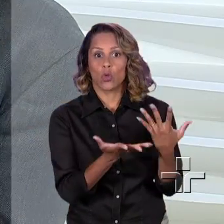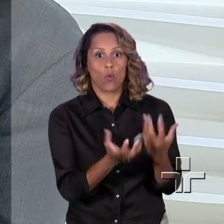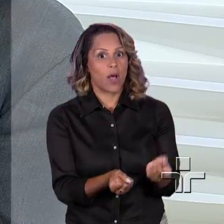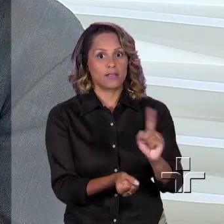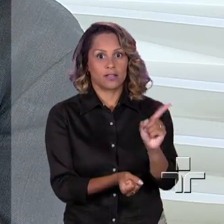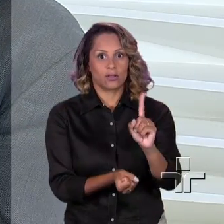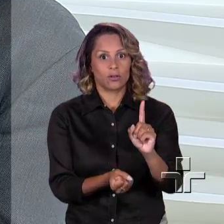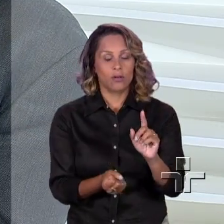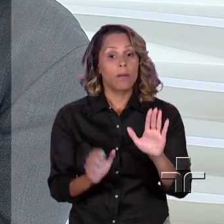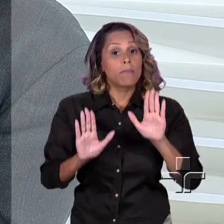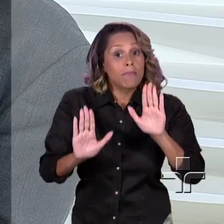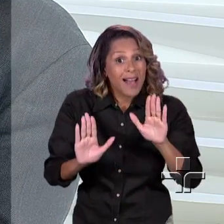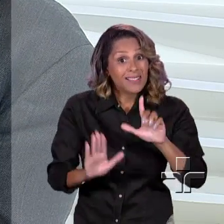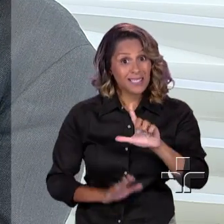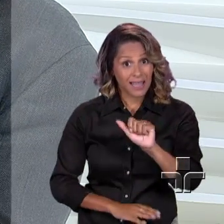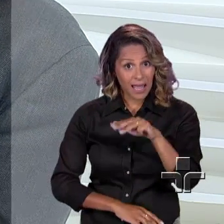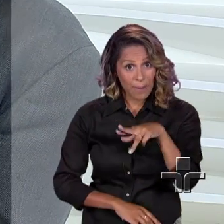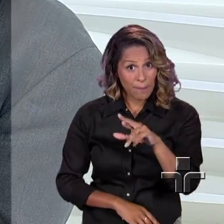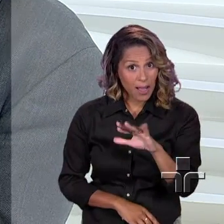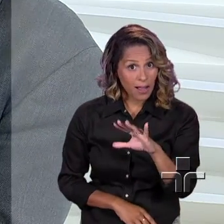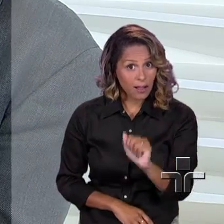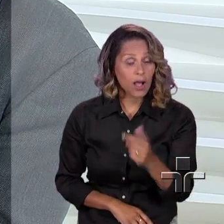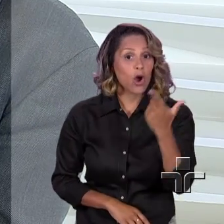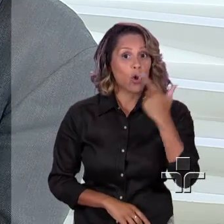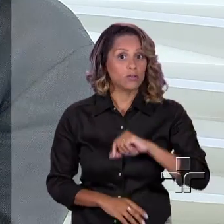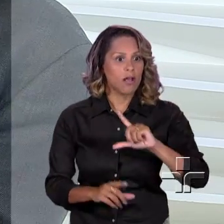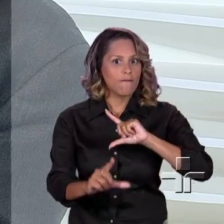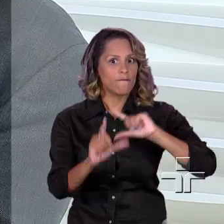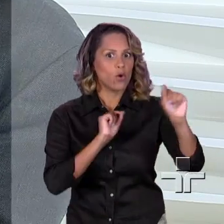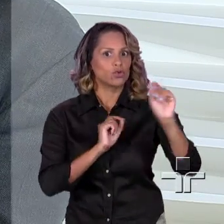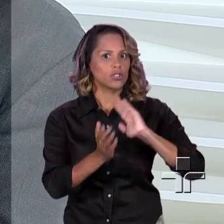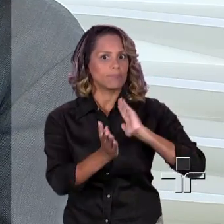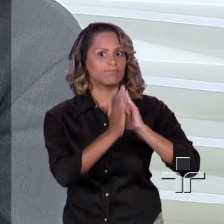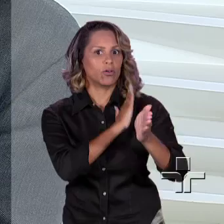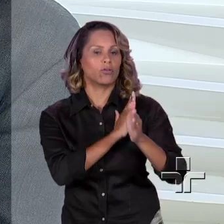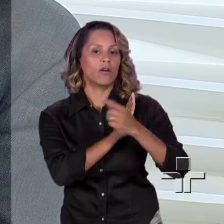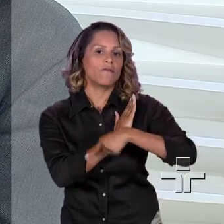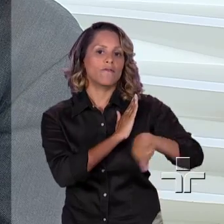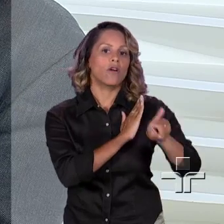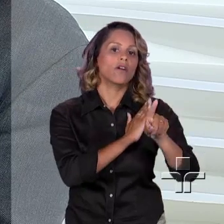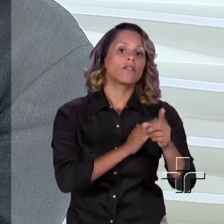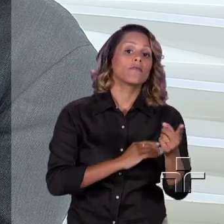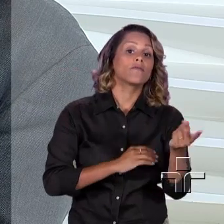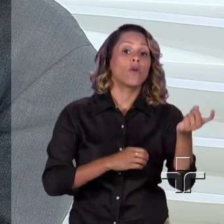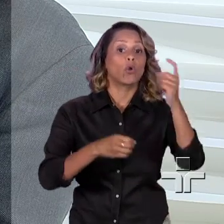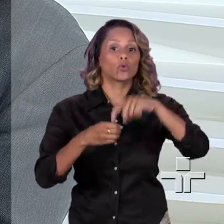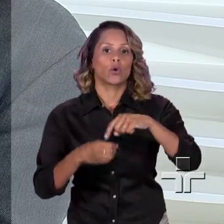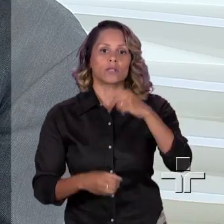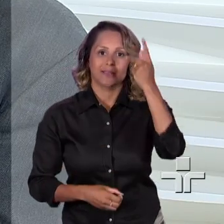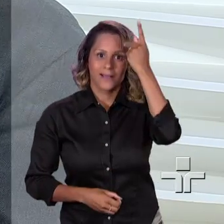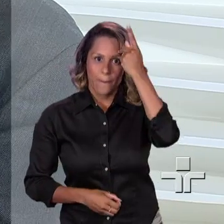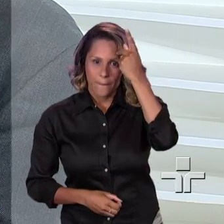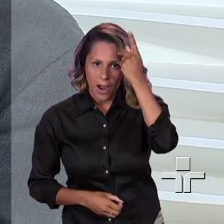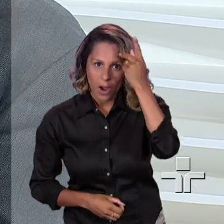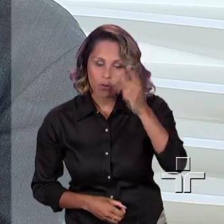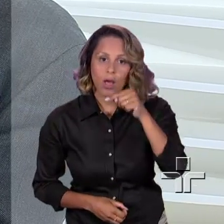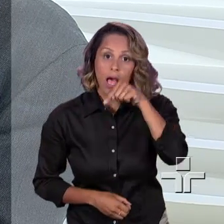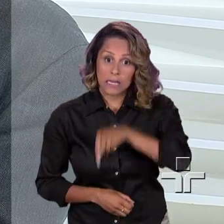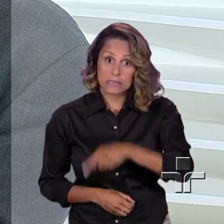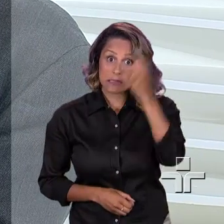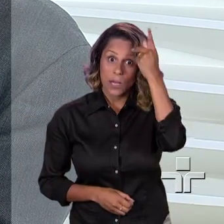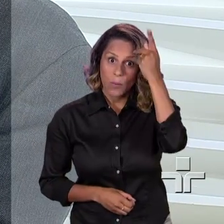Lamarca conseguiu fugir e sair do lugar e voltou para a cidade, para São Paulo, e depois em São Paulo eles